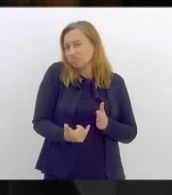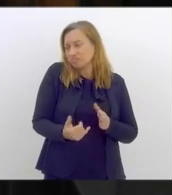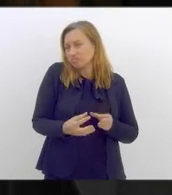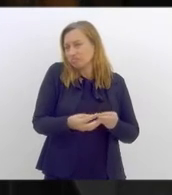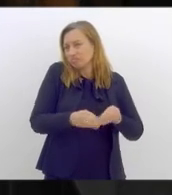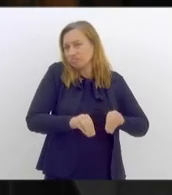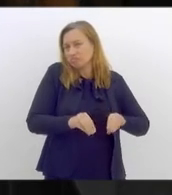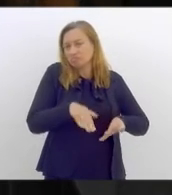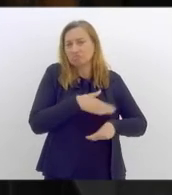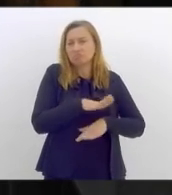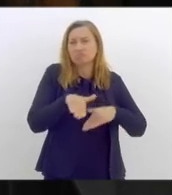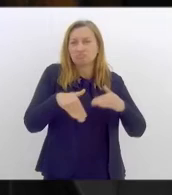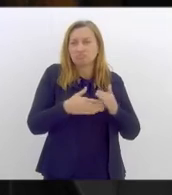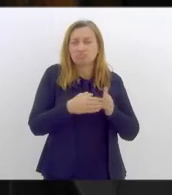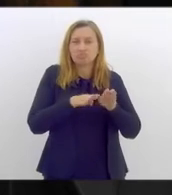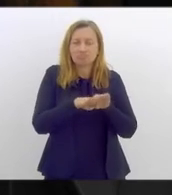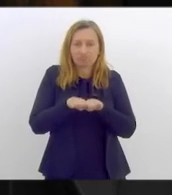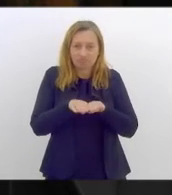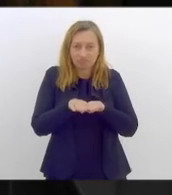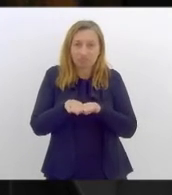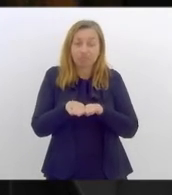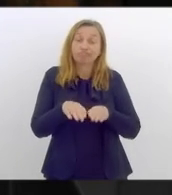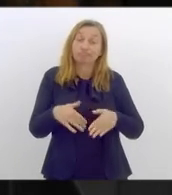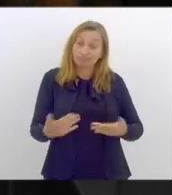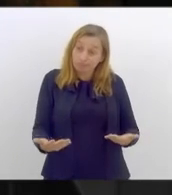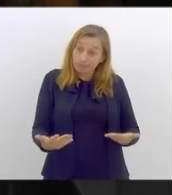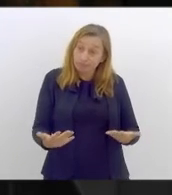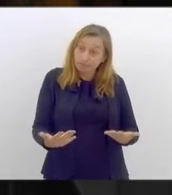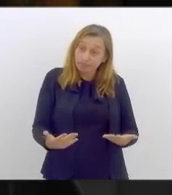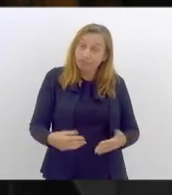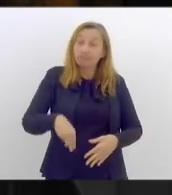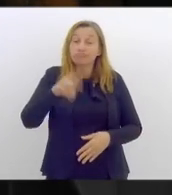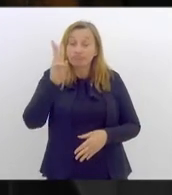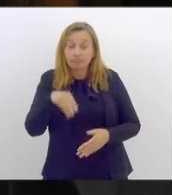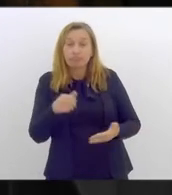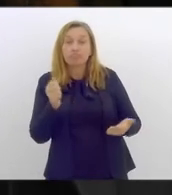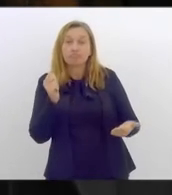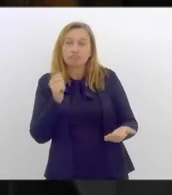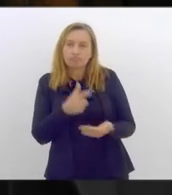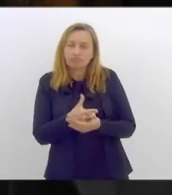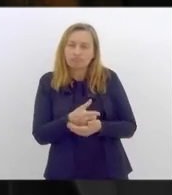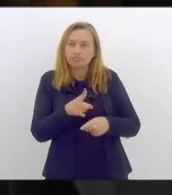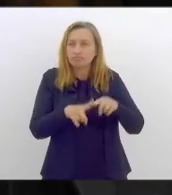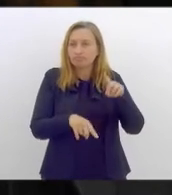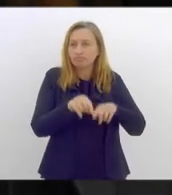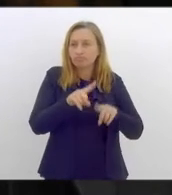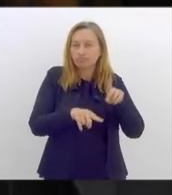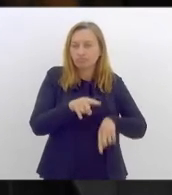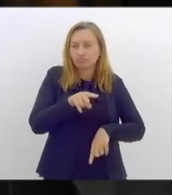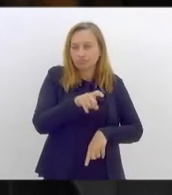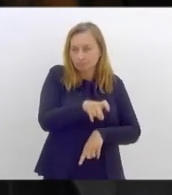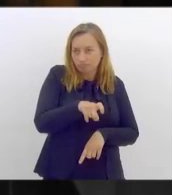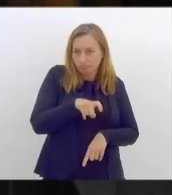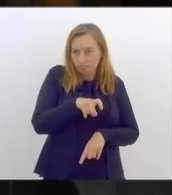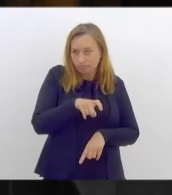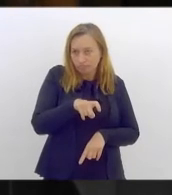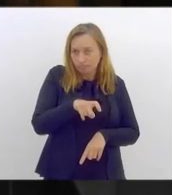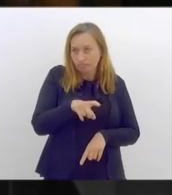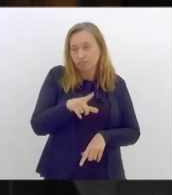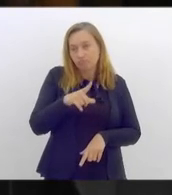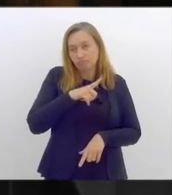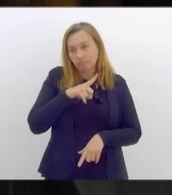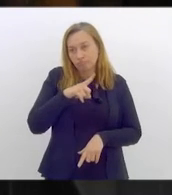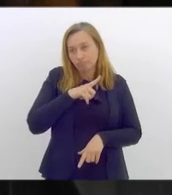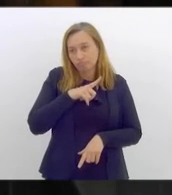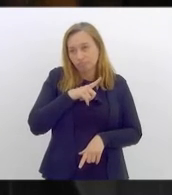de forma igual Quem compra um produto por x e tem um maluco